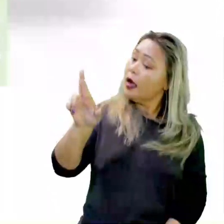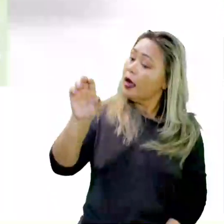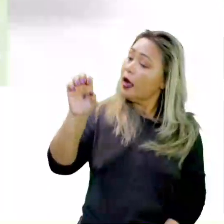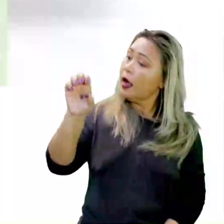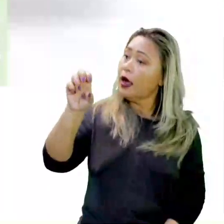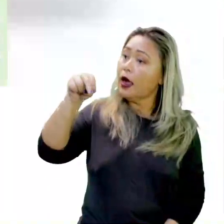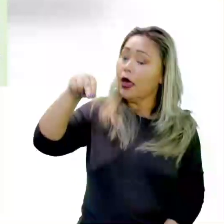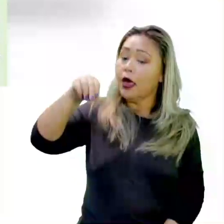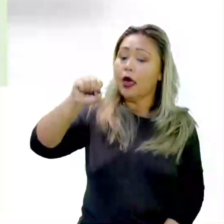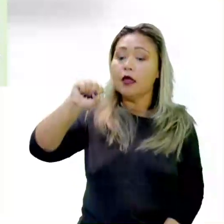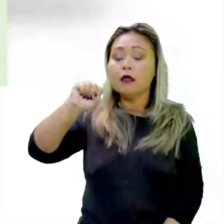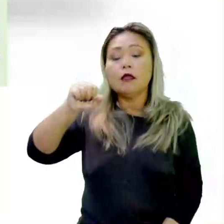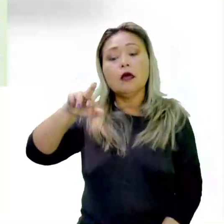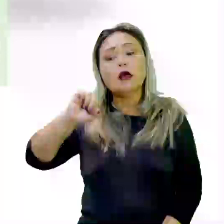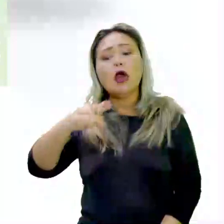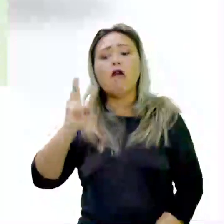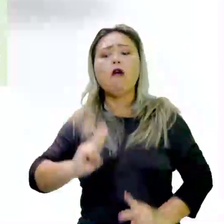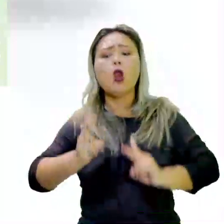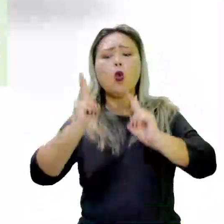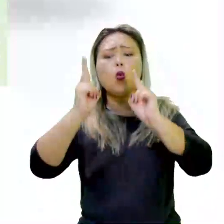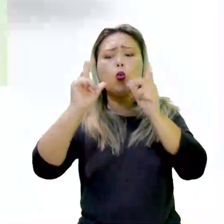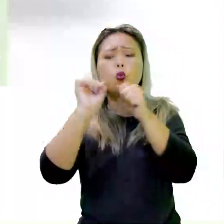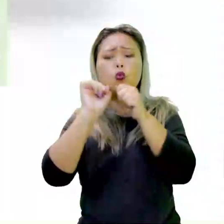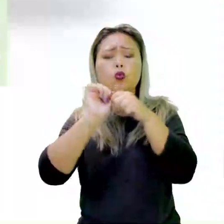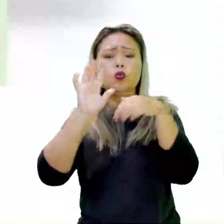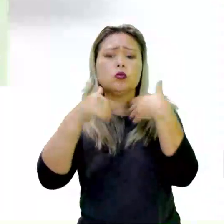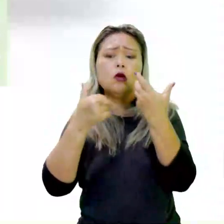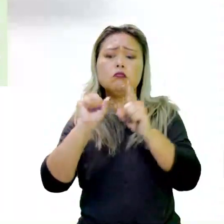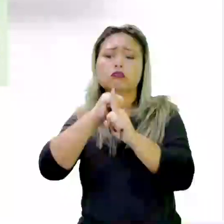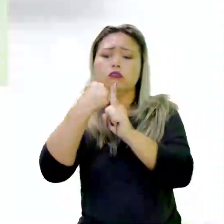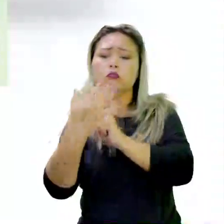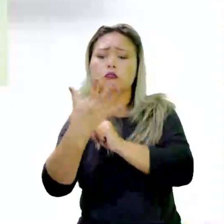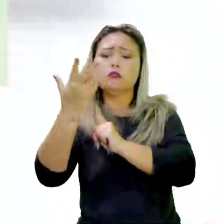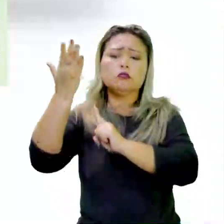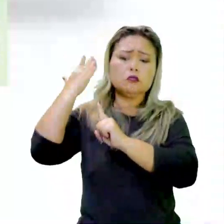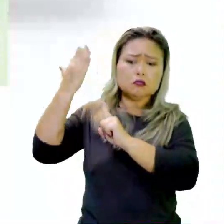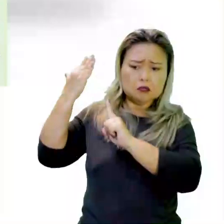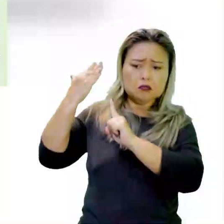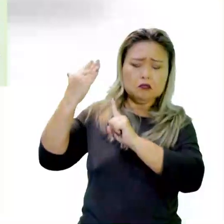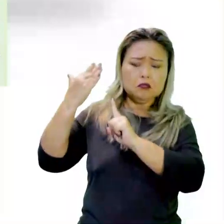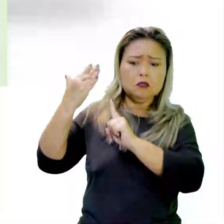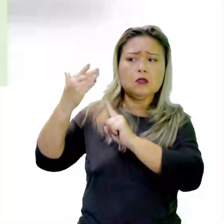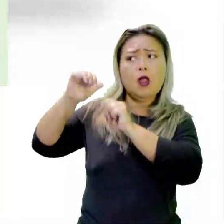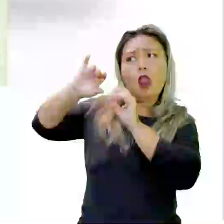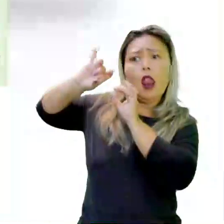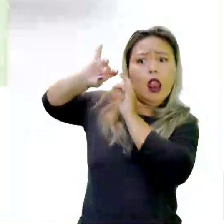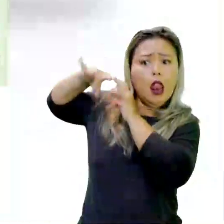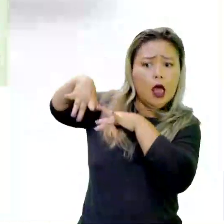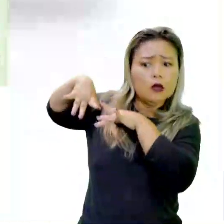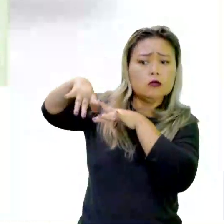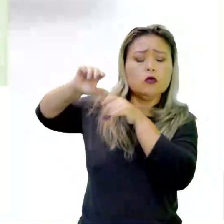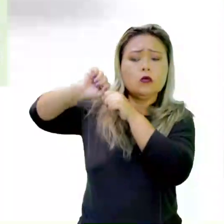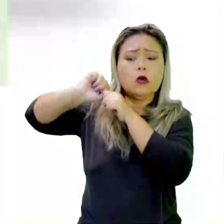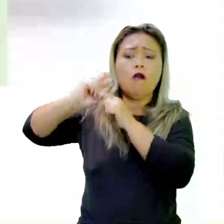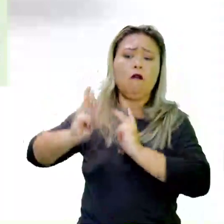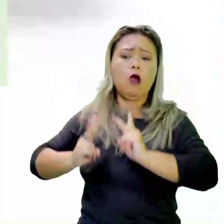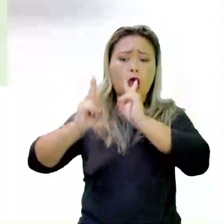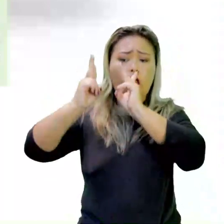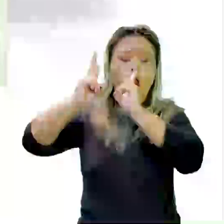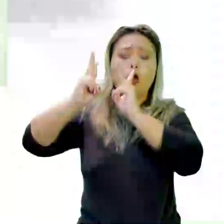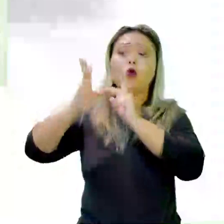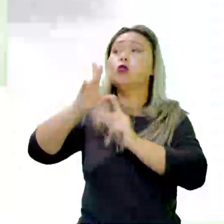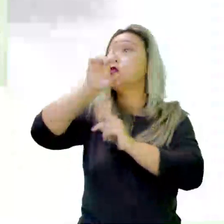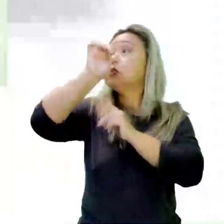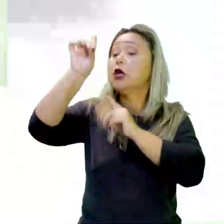renascer. Então, aqueles valores da sociedade medieval foi deixado de lado, no qual Deus era